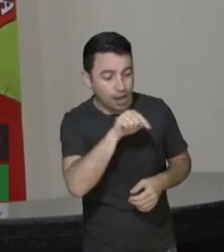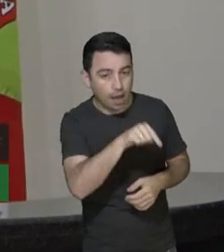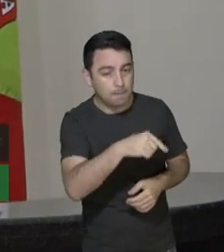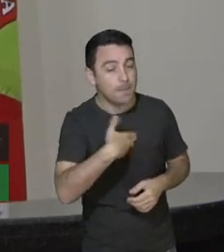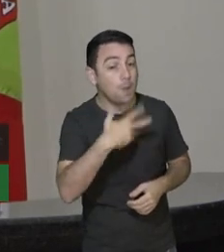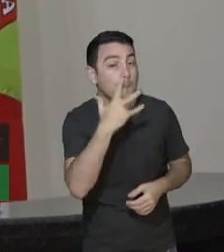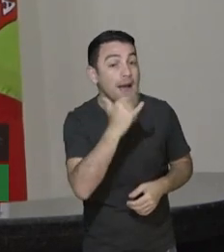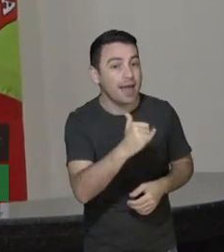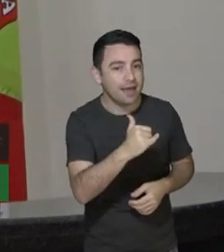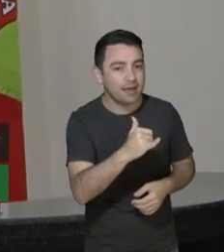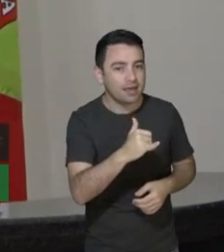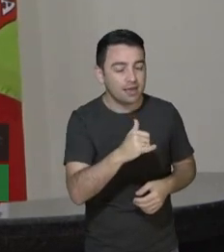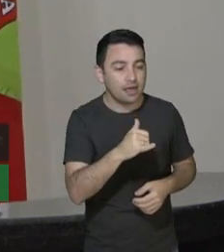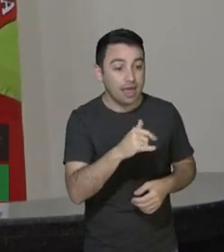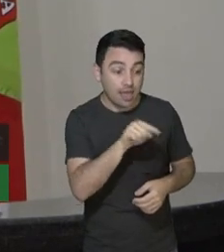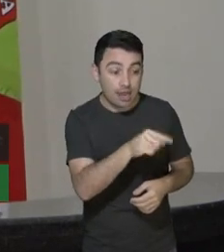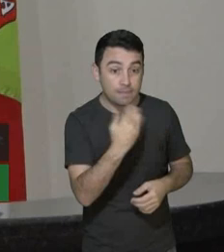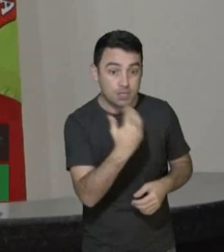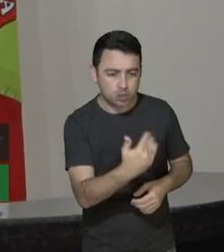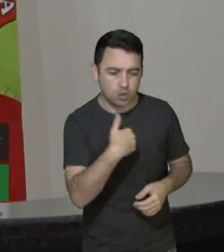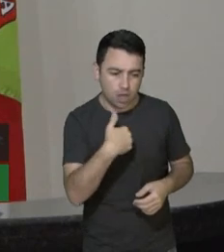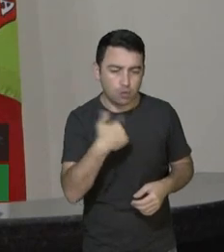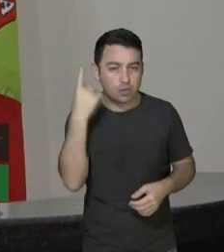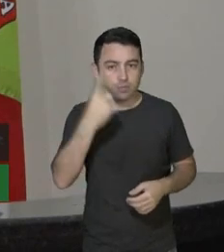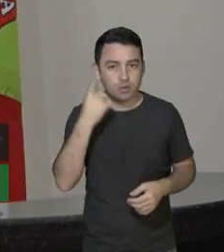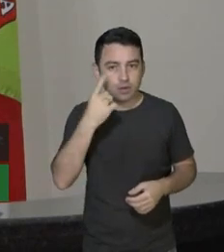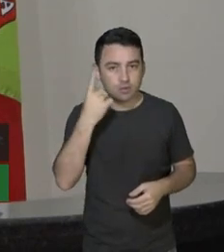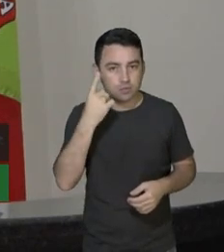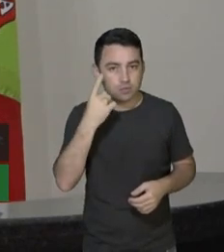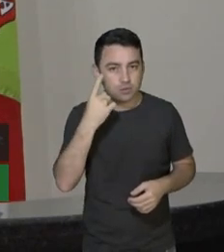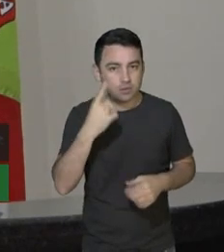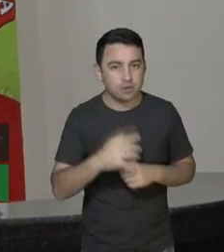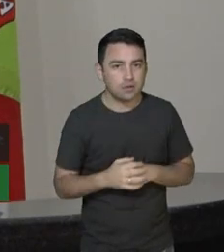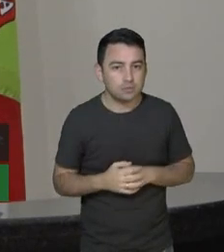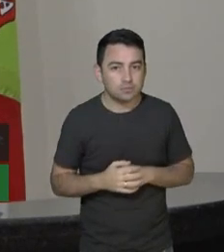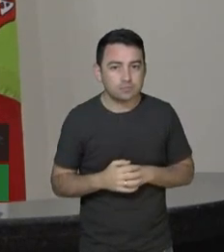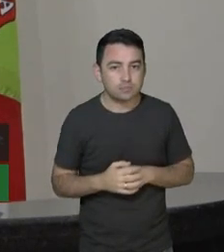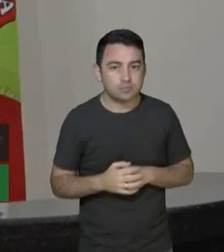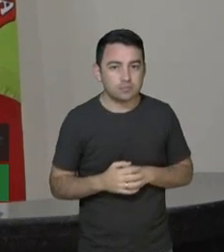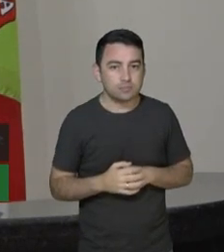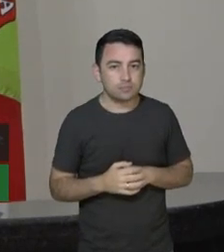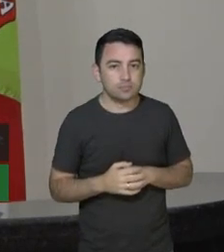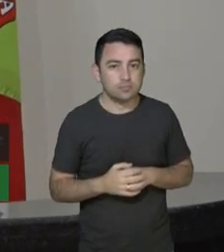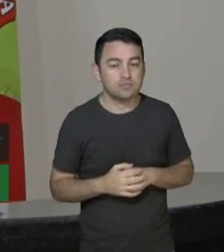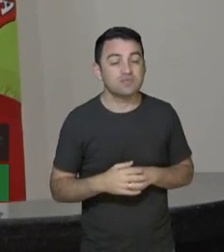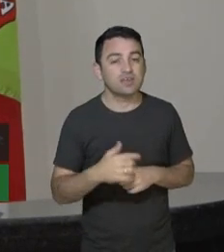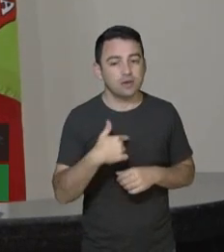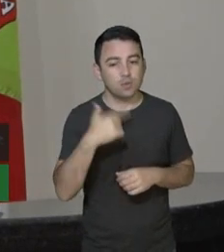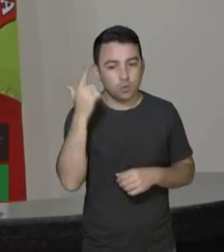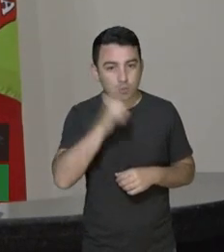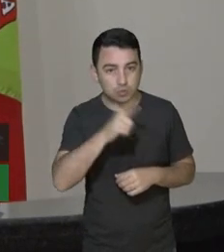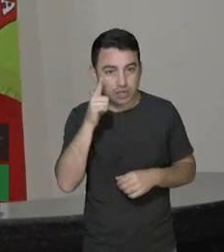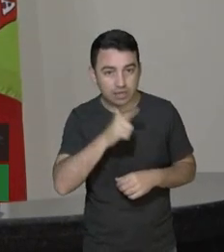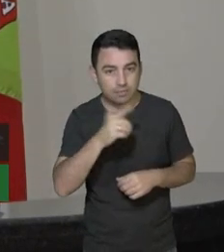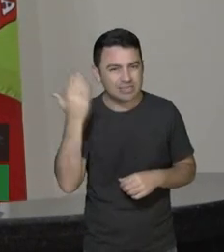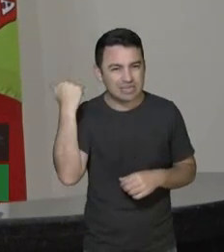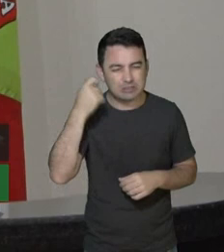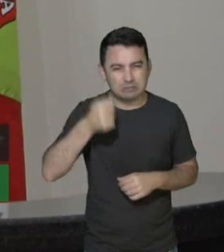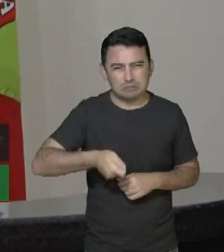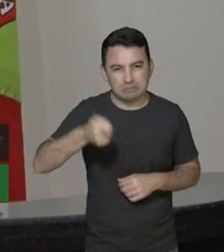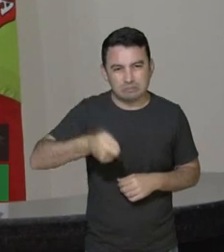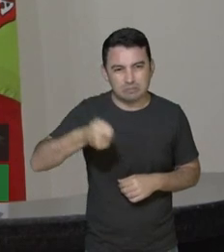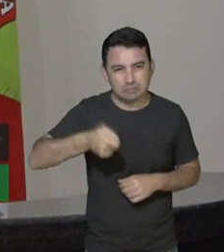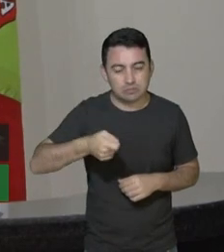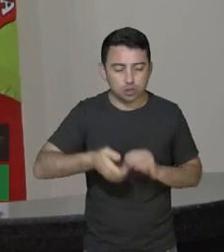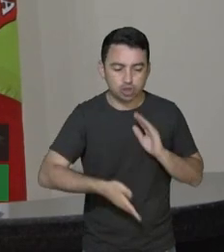que concorresse a deputado, que ele, quando foi cassado, era deputado, um mandato em que a ditadura havia lhe